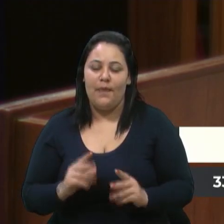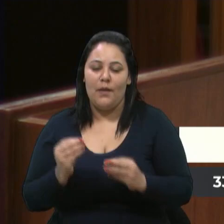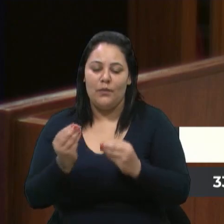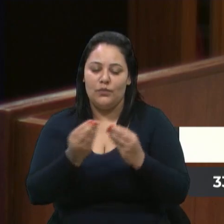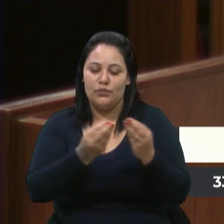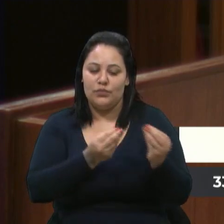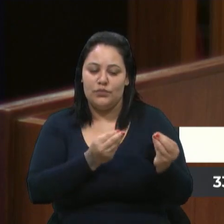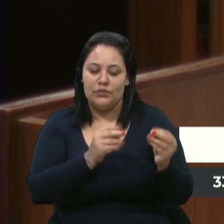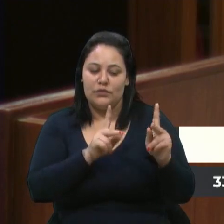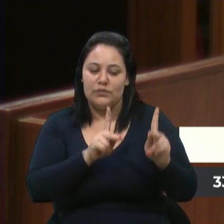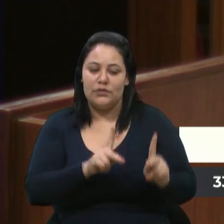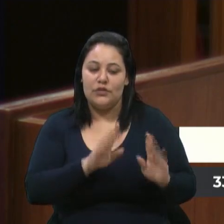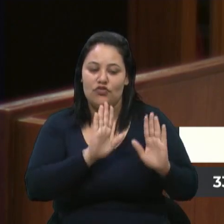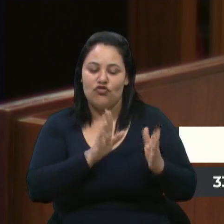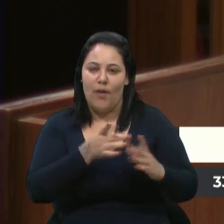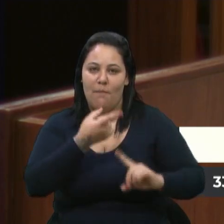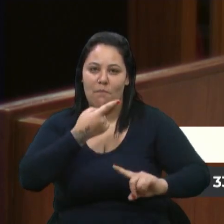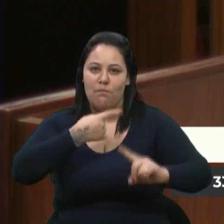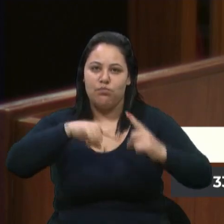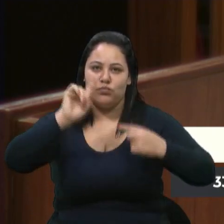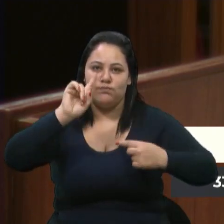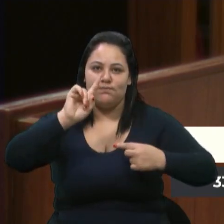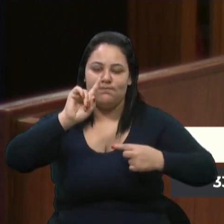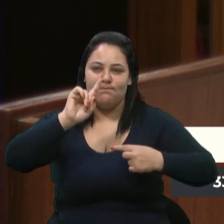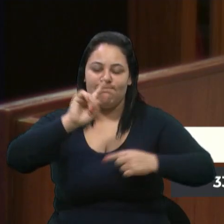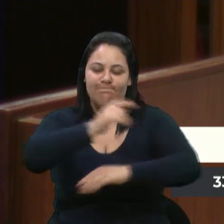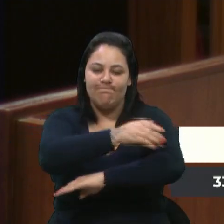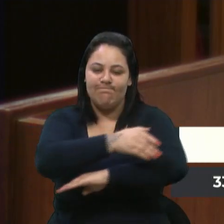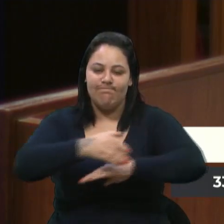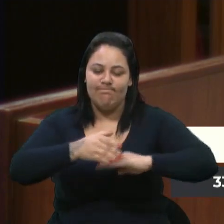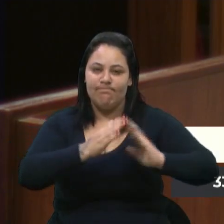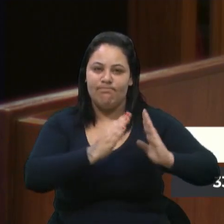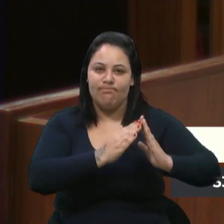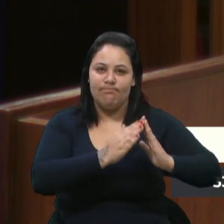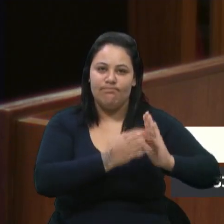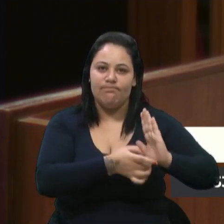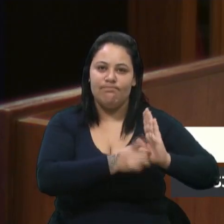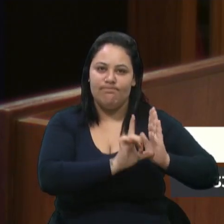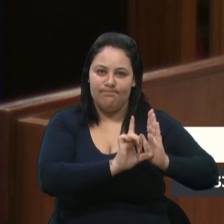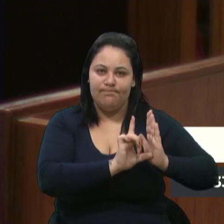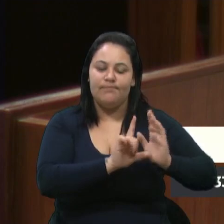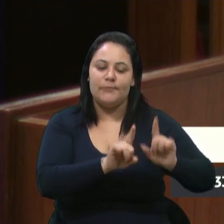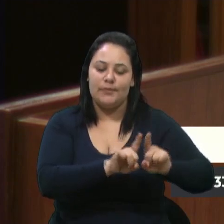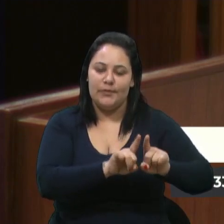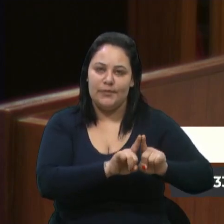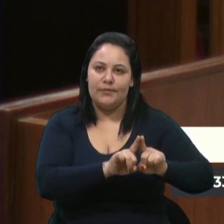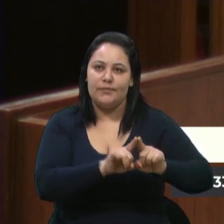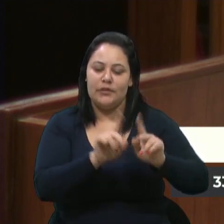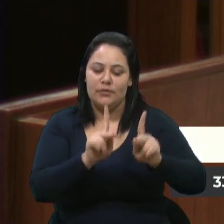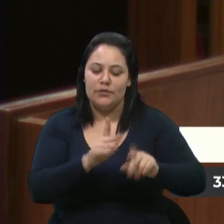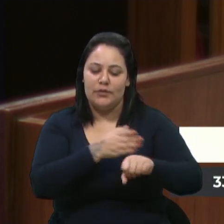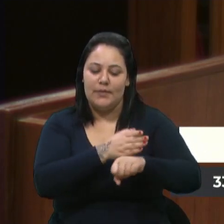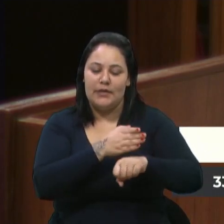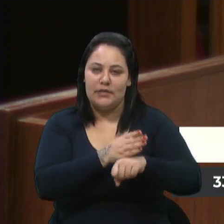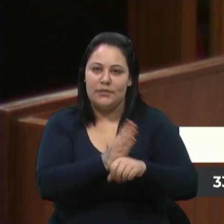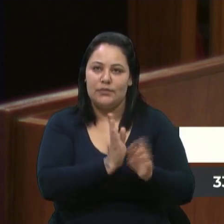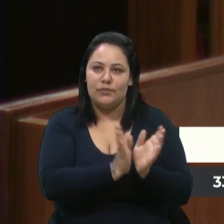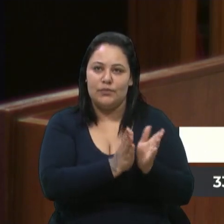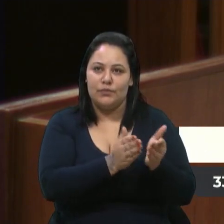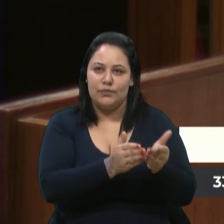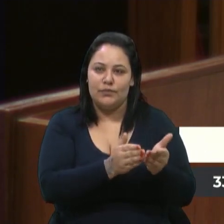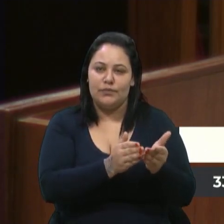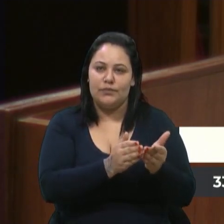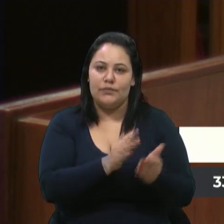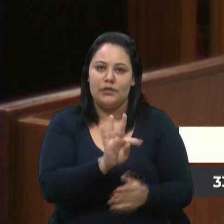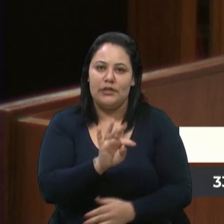a situação de rua, né? Os membros do comitê do Pop Rua, a Tere, a Rita da CDL,